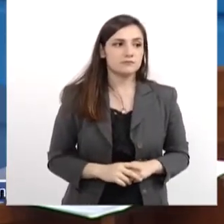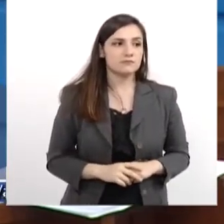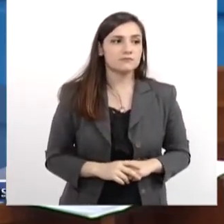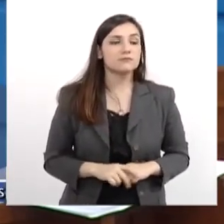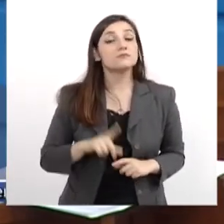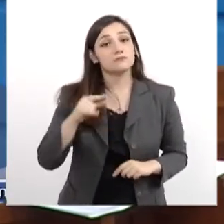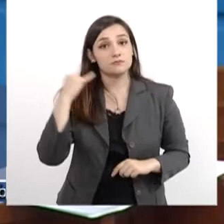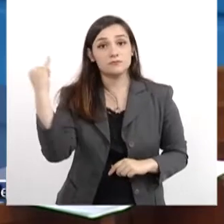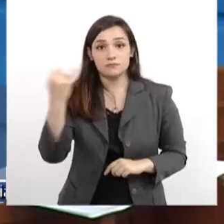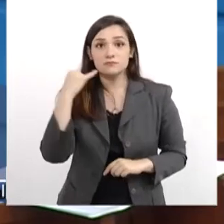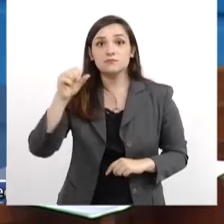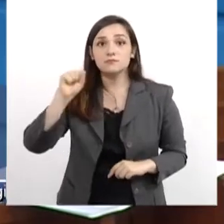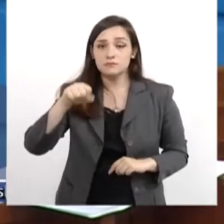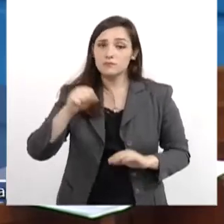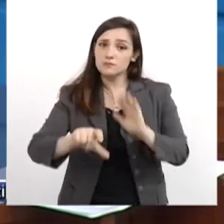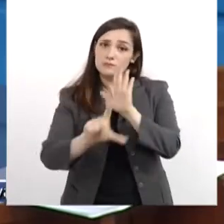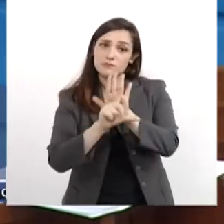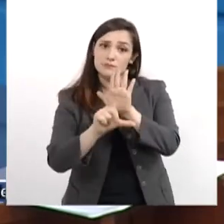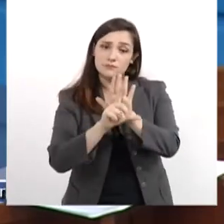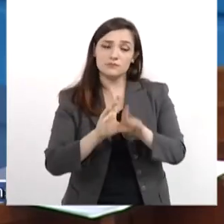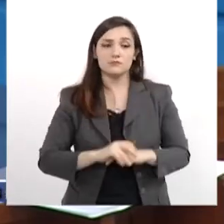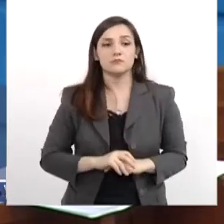extremamente importante essa lei,